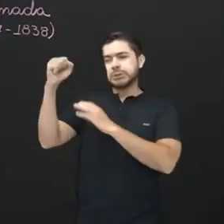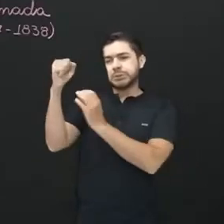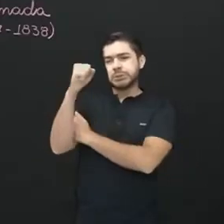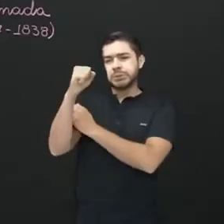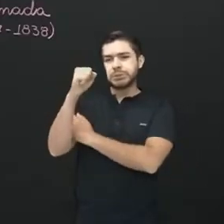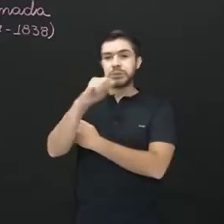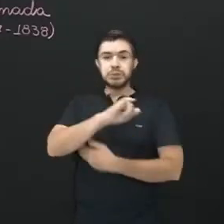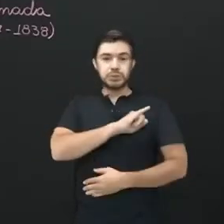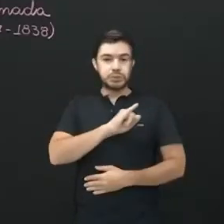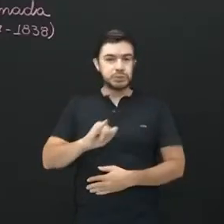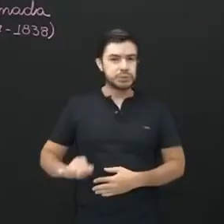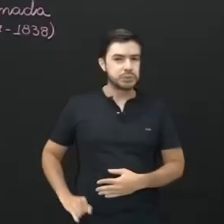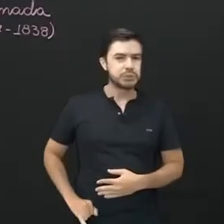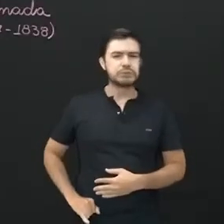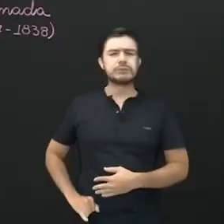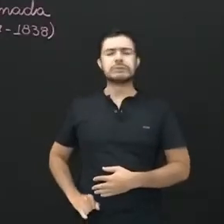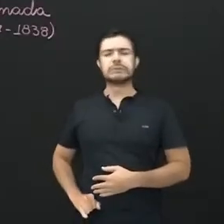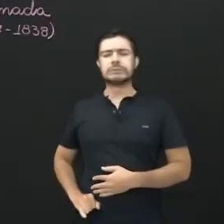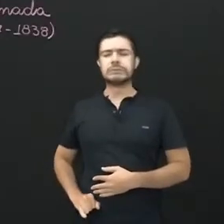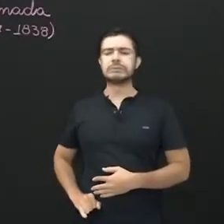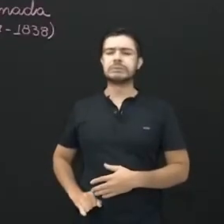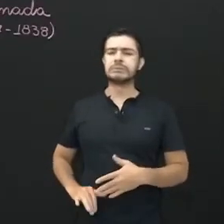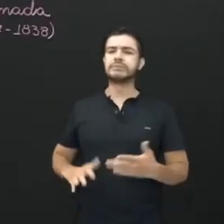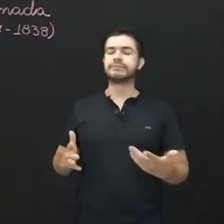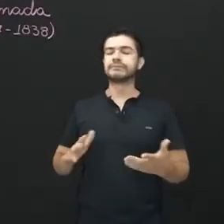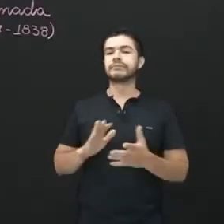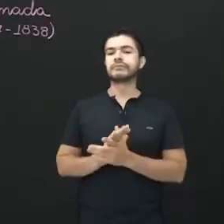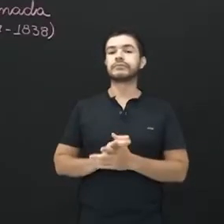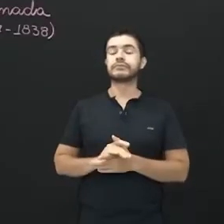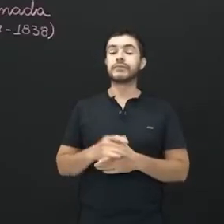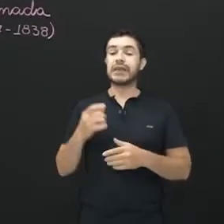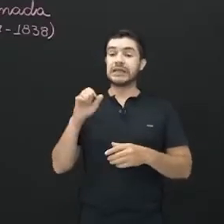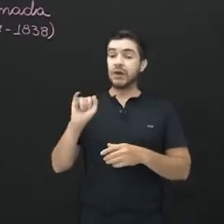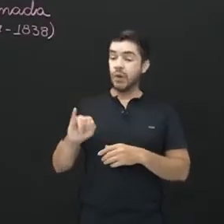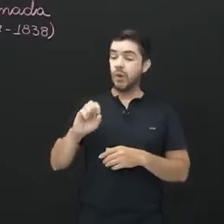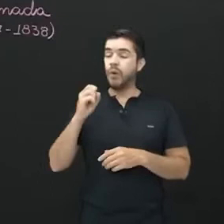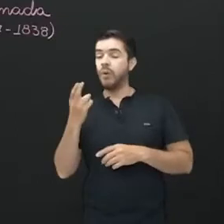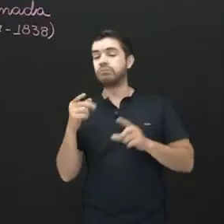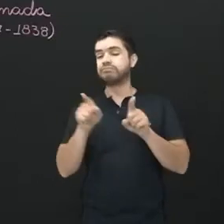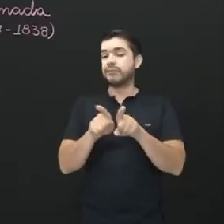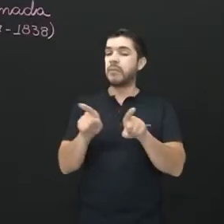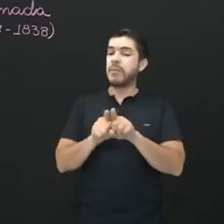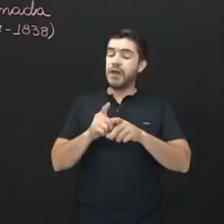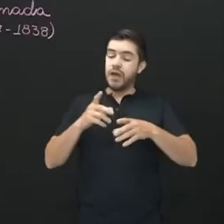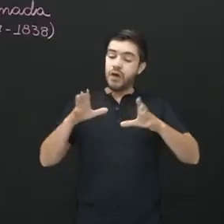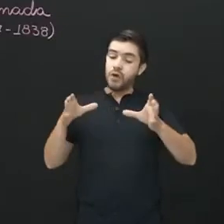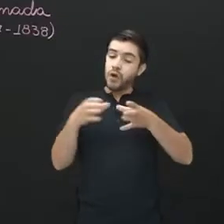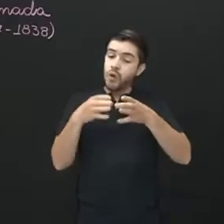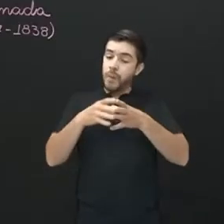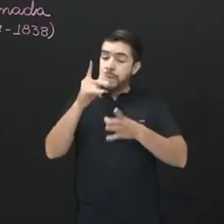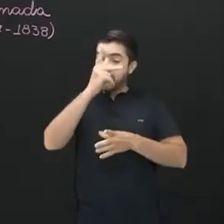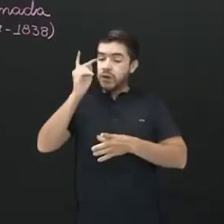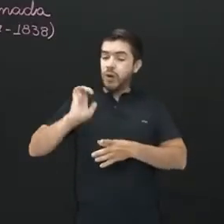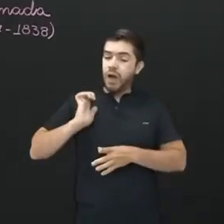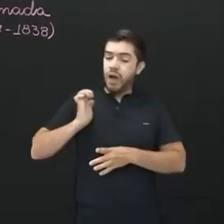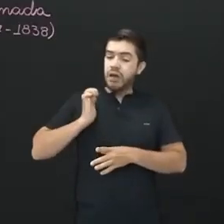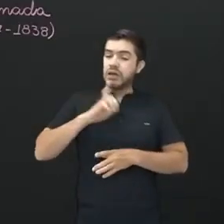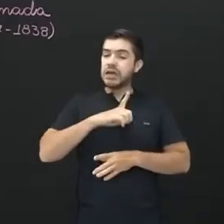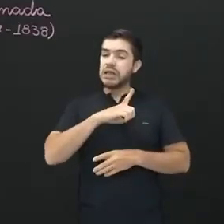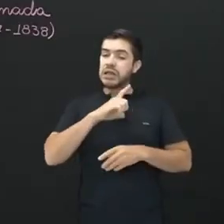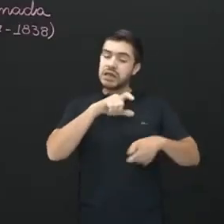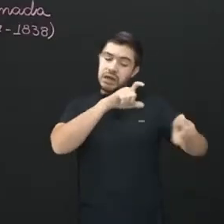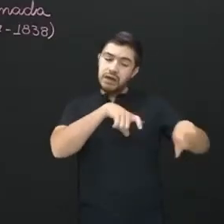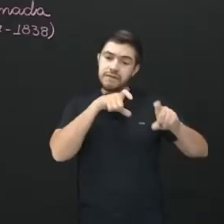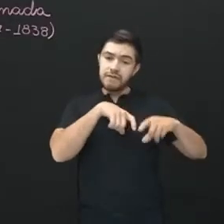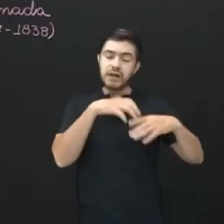elites, porque só os proprietários e quem tivesse renda que votasse, né, esse poder dado à Igreja Católica, tudo isso